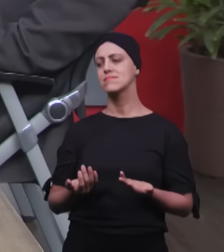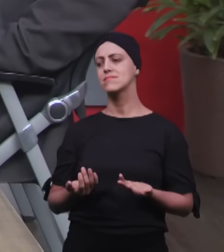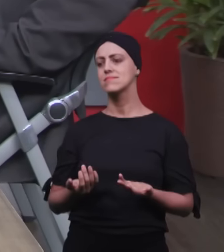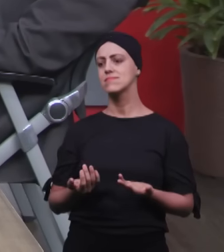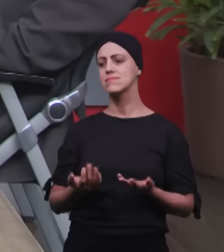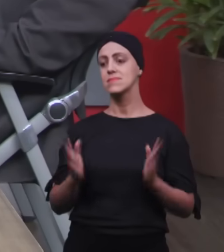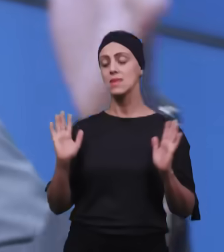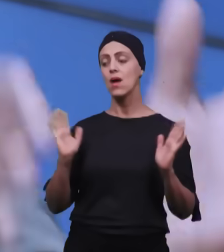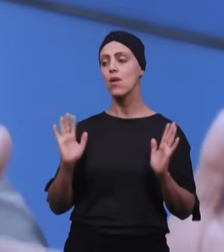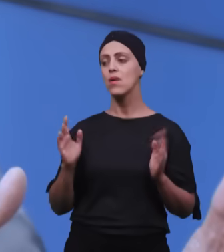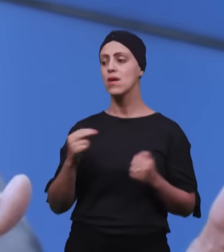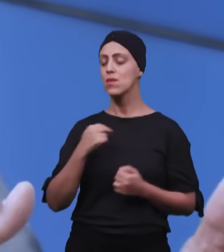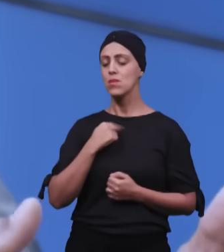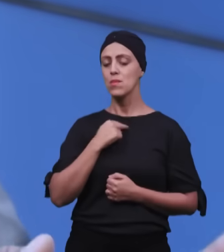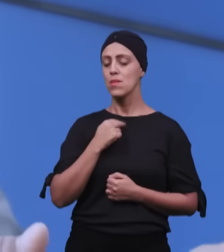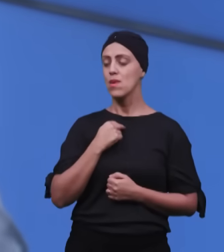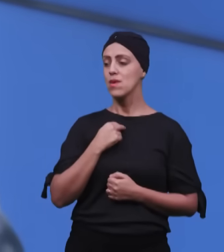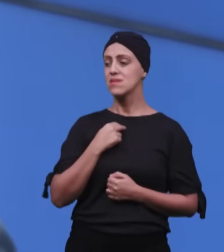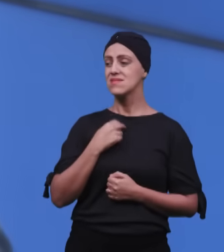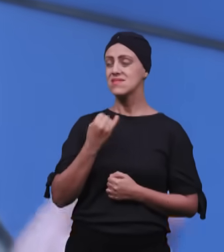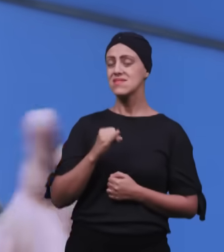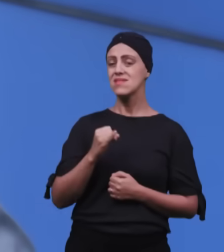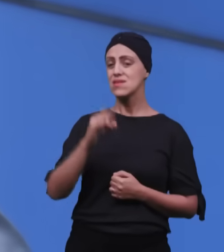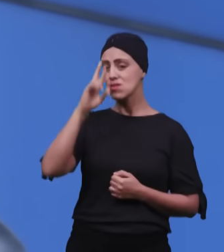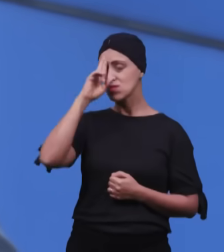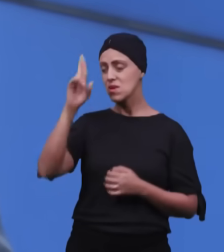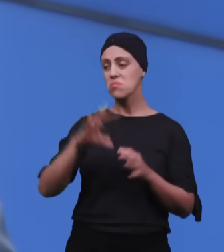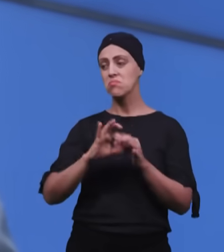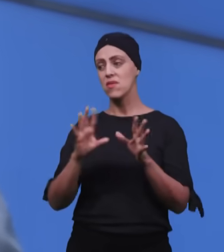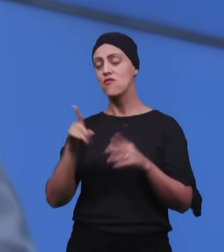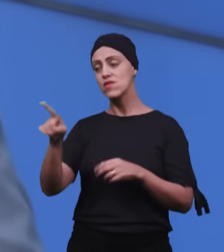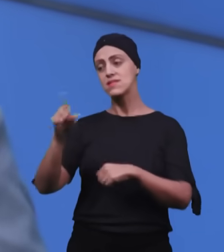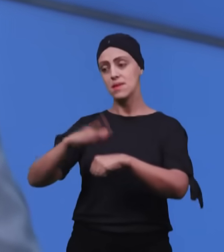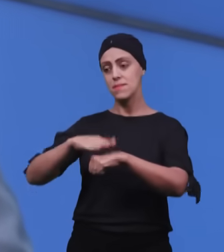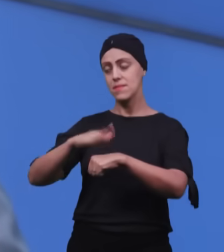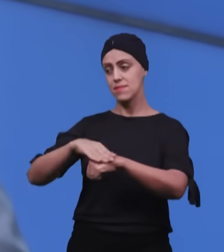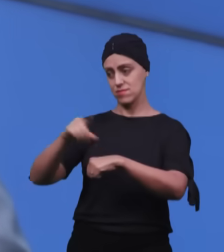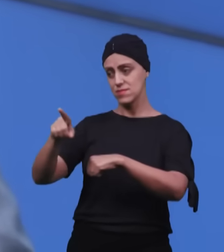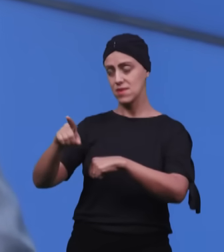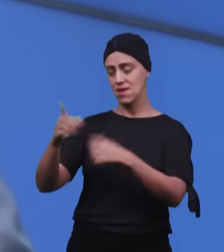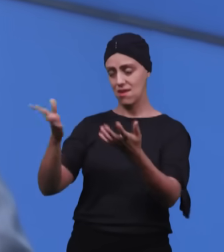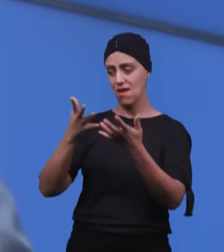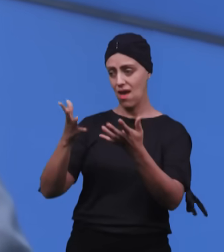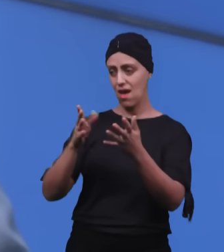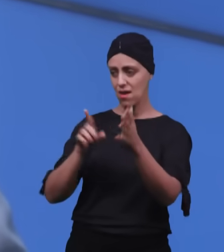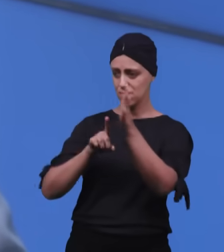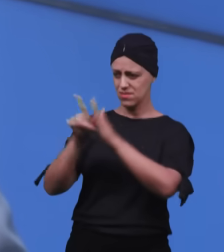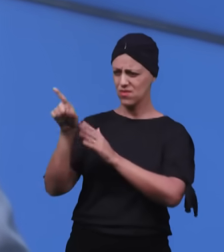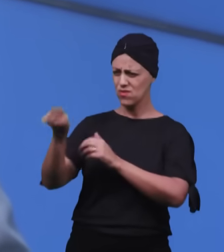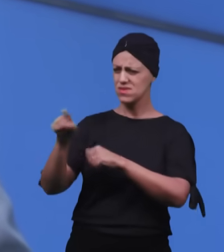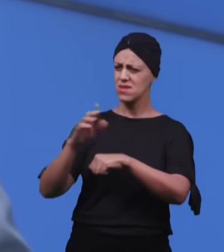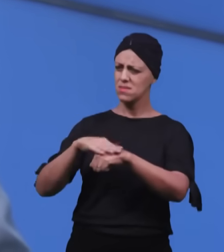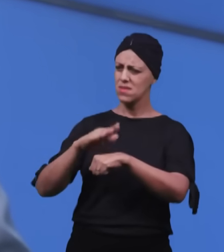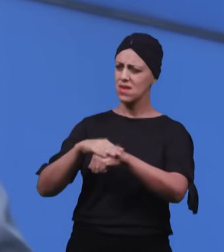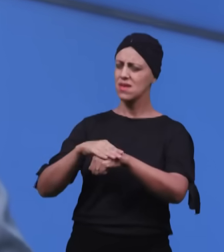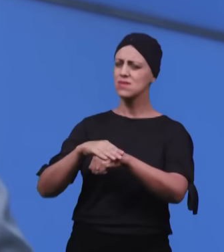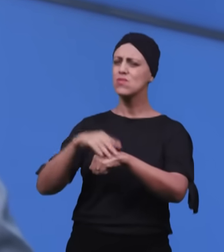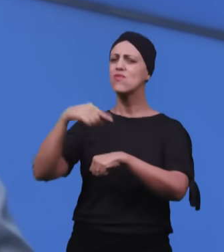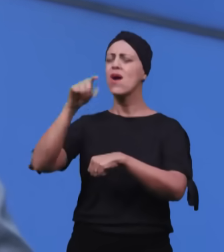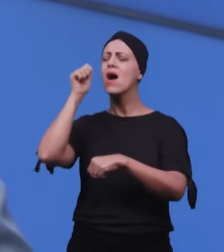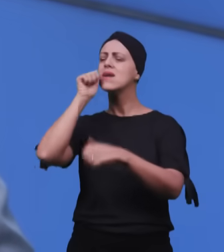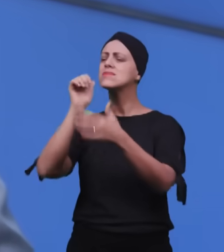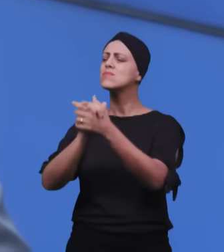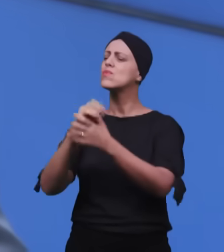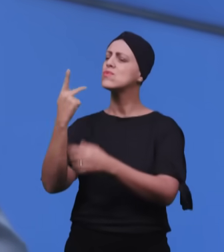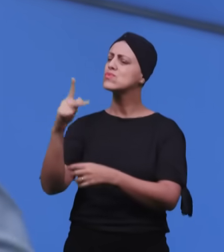você não é aí nosso senhor não permitiu então faz o seguinte você quer consultar você liga para